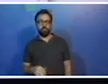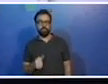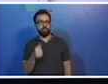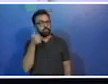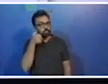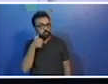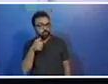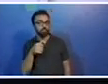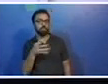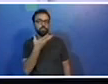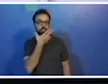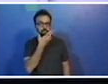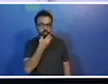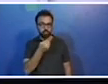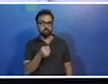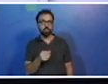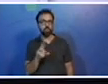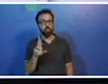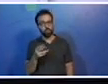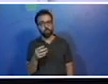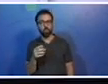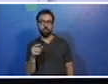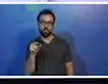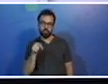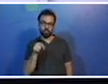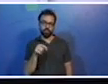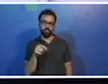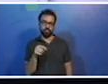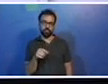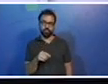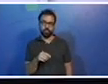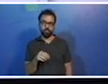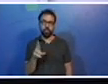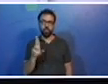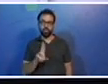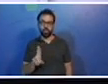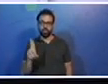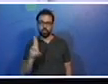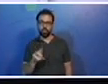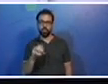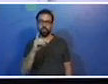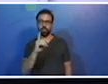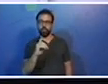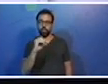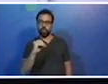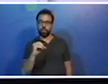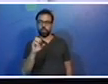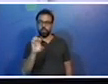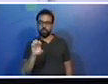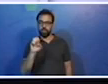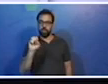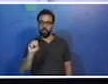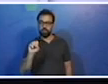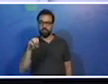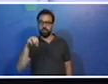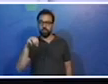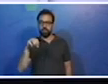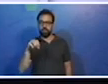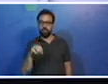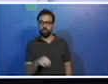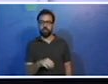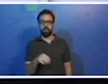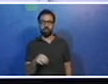interrogativo, nós utilizamos o verbo auxiliar does. E para os demais pronomes, o verbo auxiliar do. Como é que